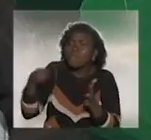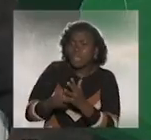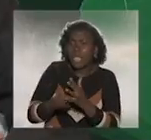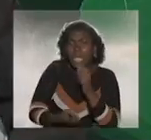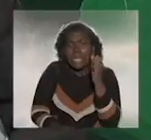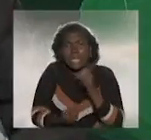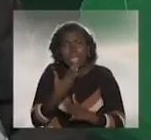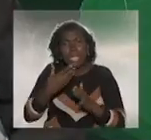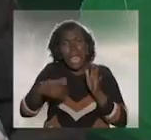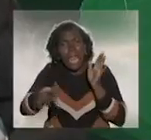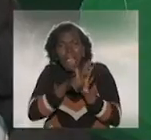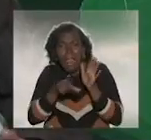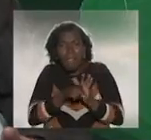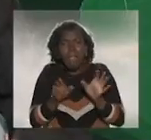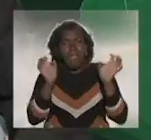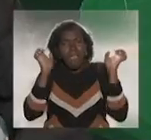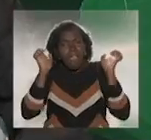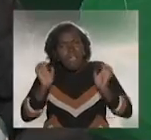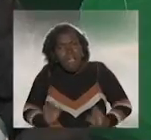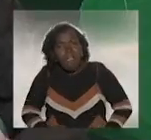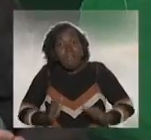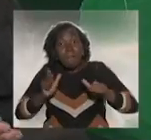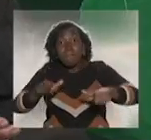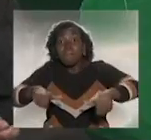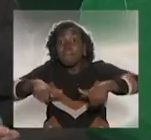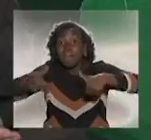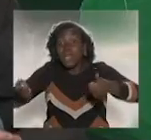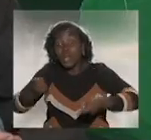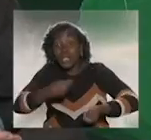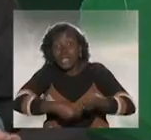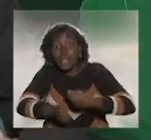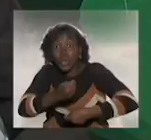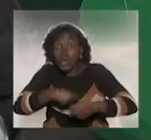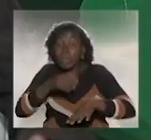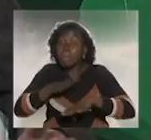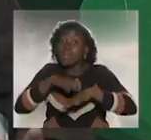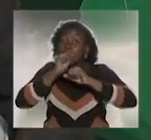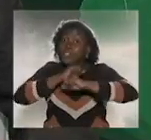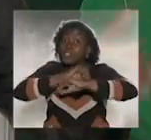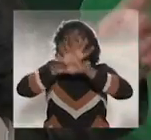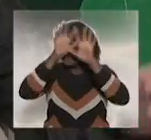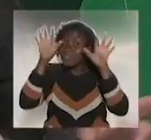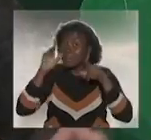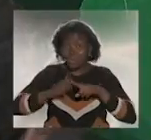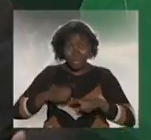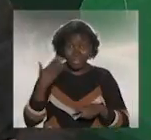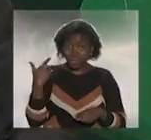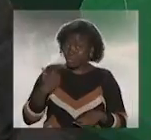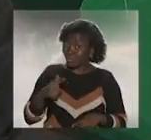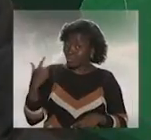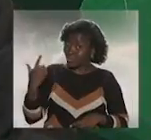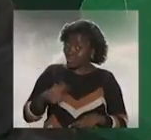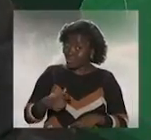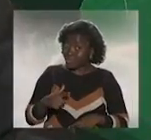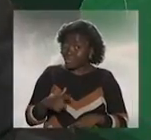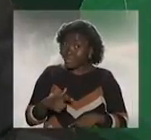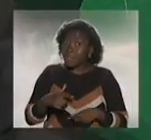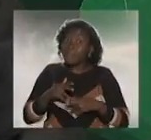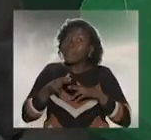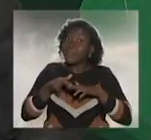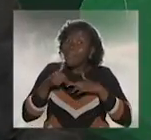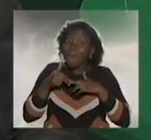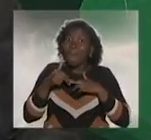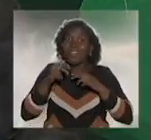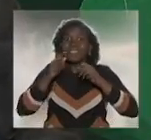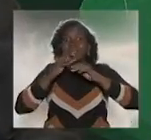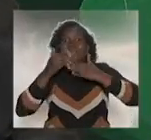enfrentar, criando códigos de ética, melhorando o ambiente de negócios, mais transparência, porque nunca houve.